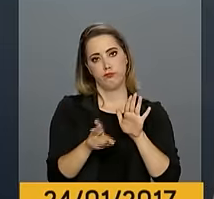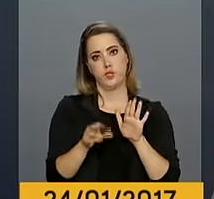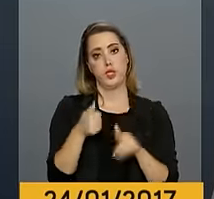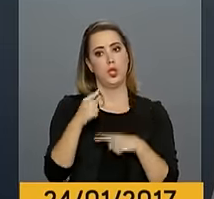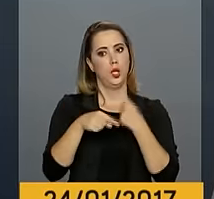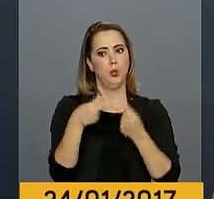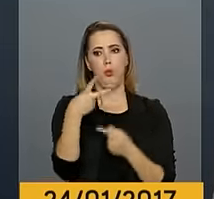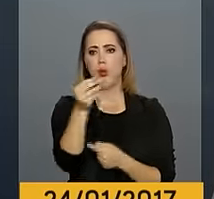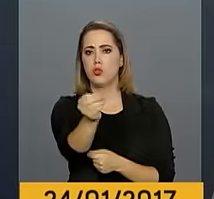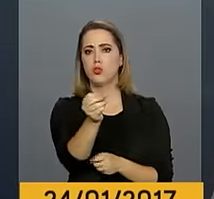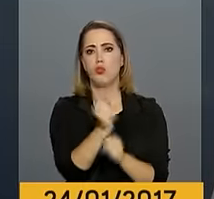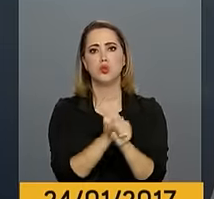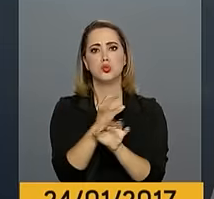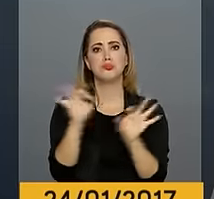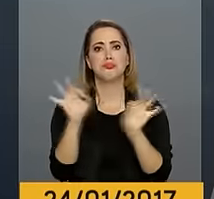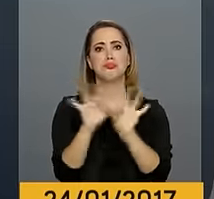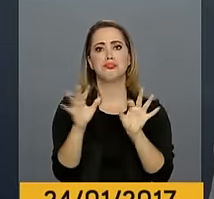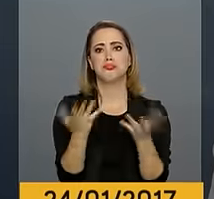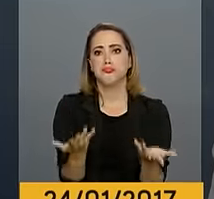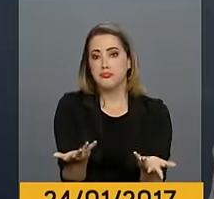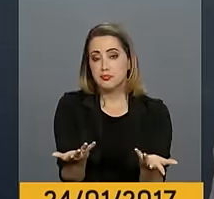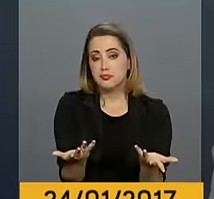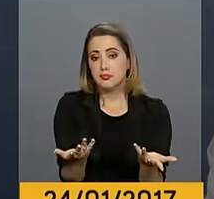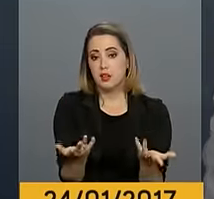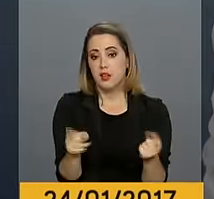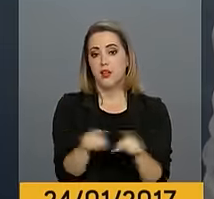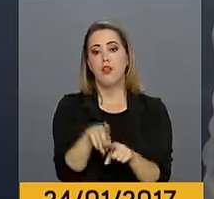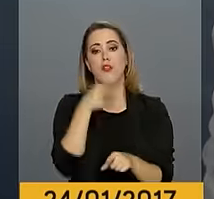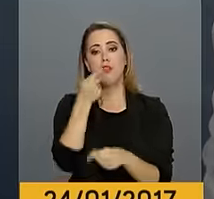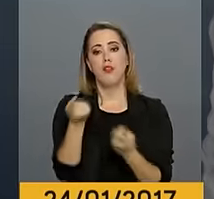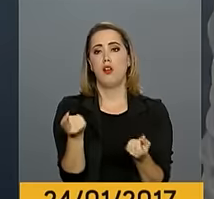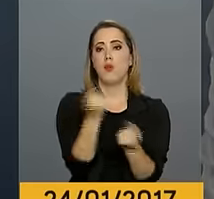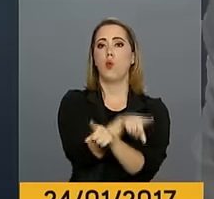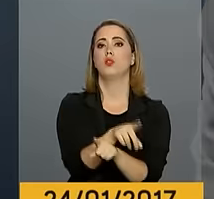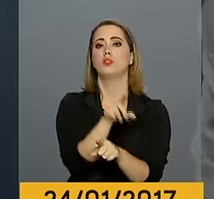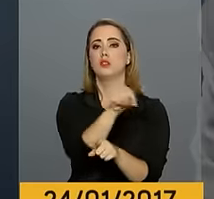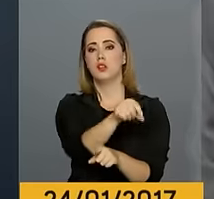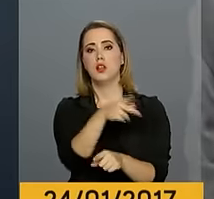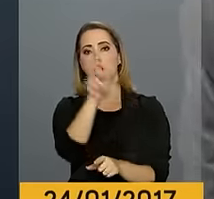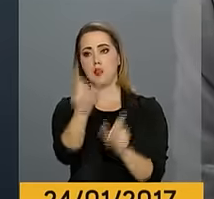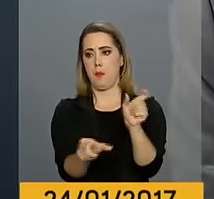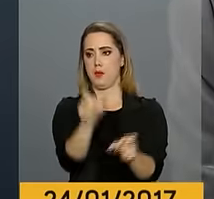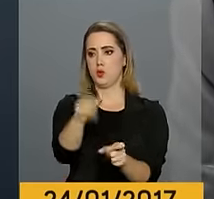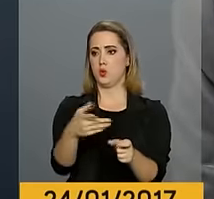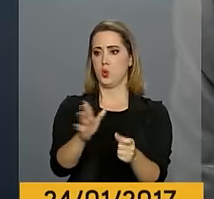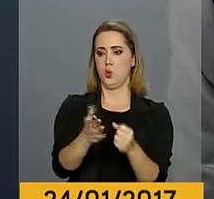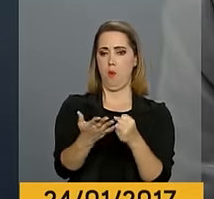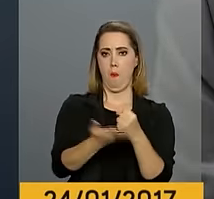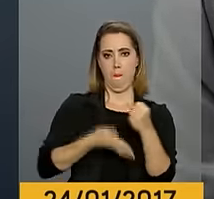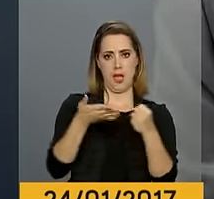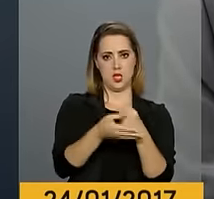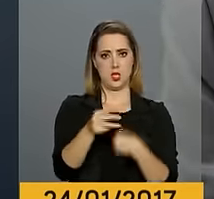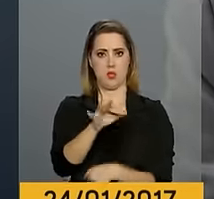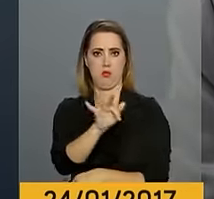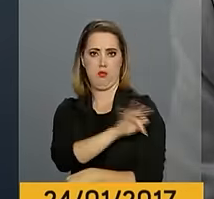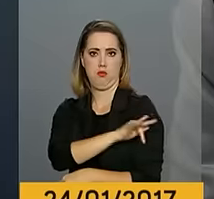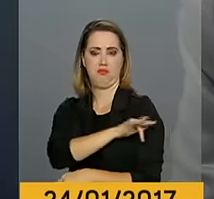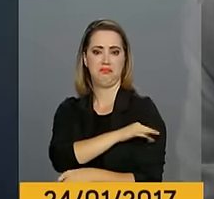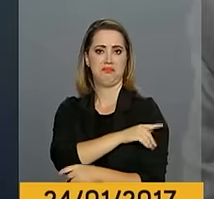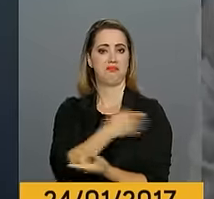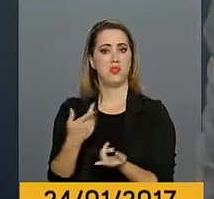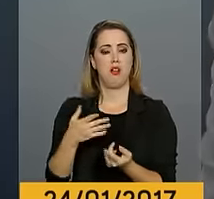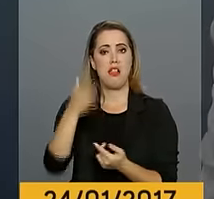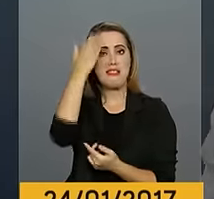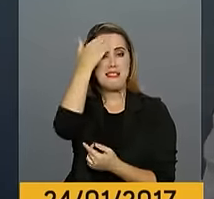da reforma do ensino médio. Ao contrário, o que se falava era o seguinte, o menino fazia o ensino fundamental e saía sem multiplicar,